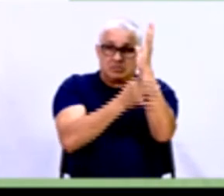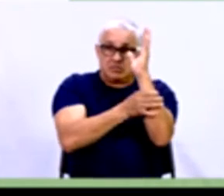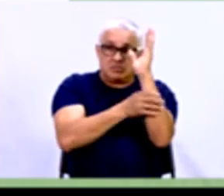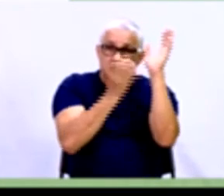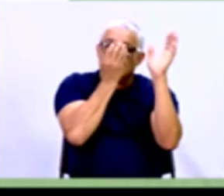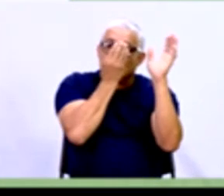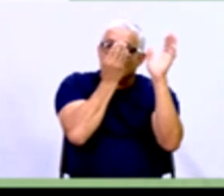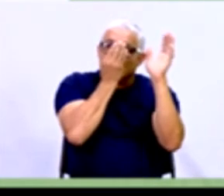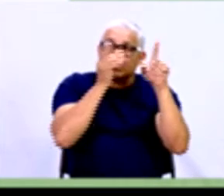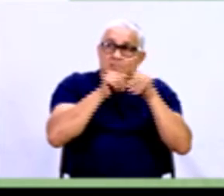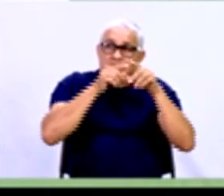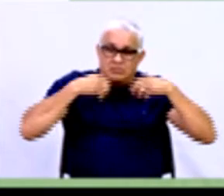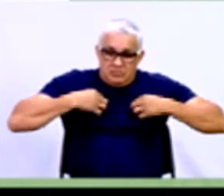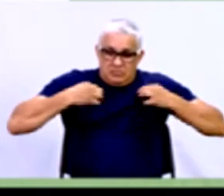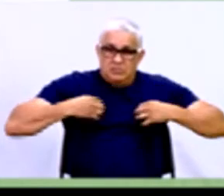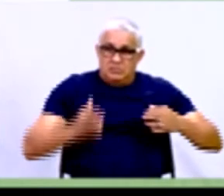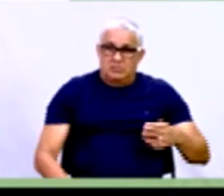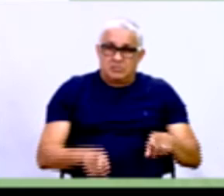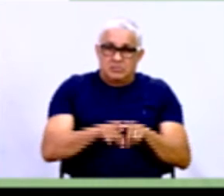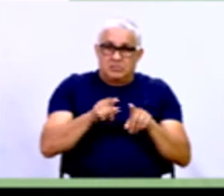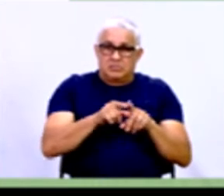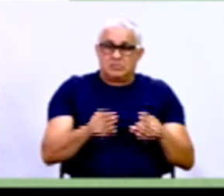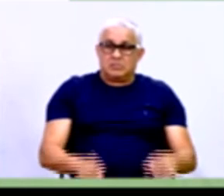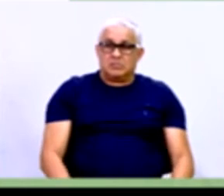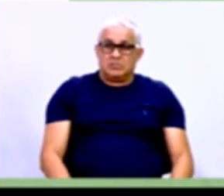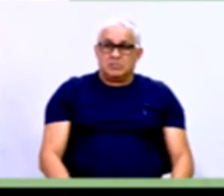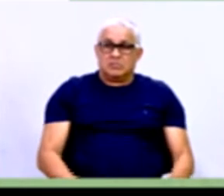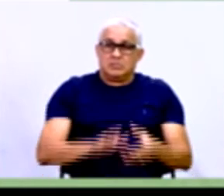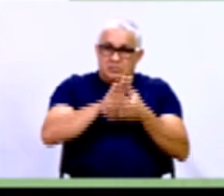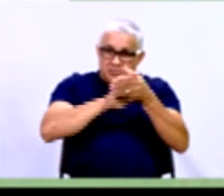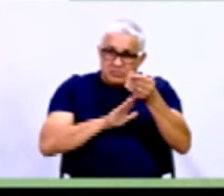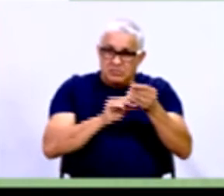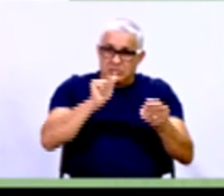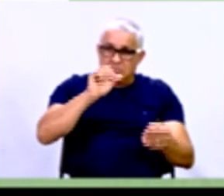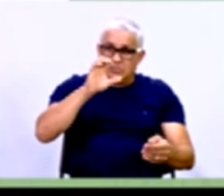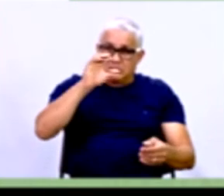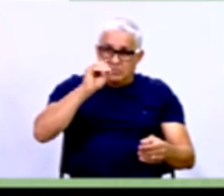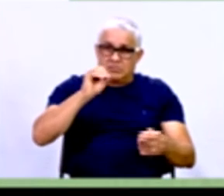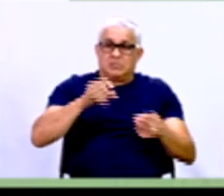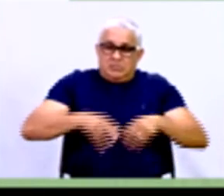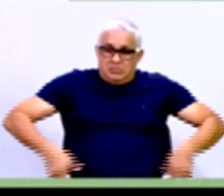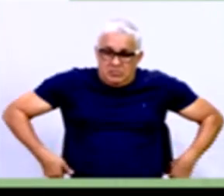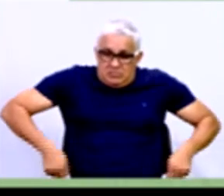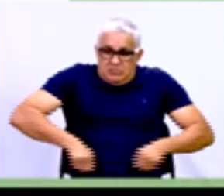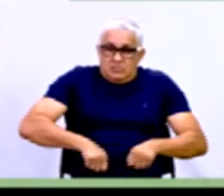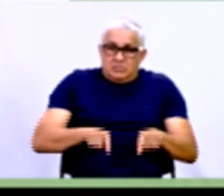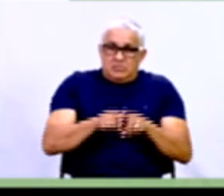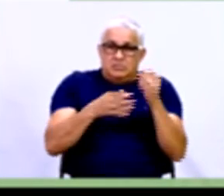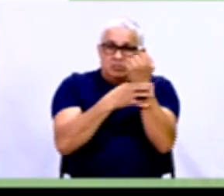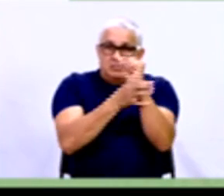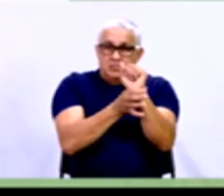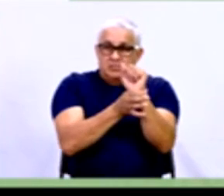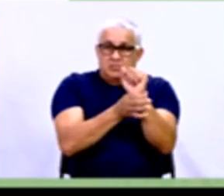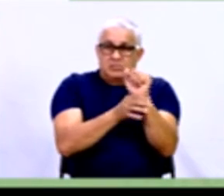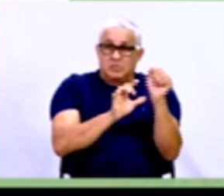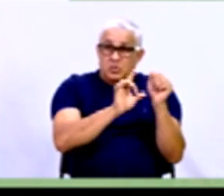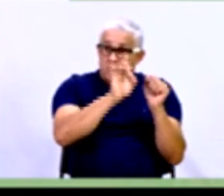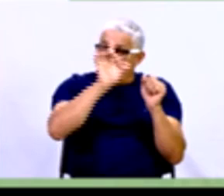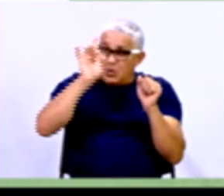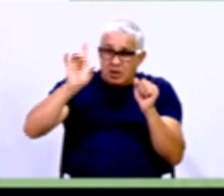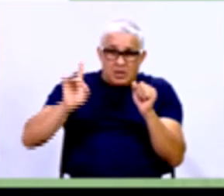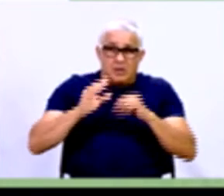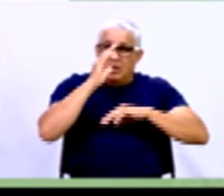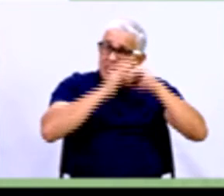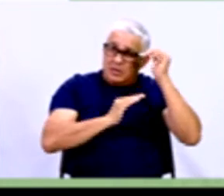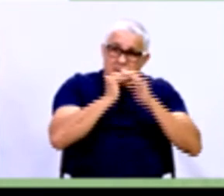respirador, uniforme, calçado de segurança com bico de aço, cinto de segurança. Como eu falei para vocês, cada